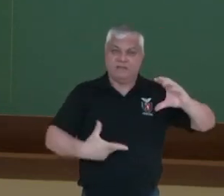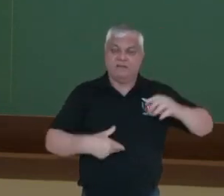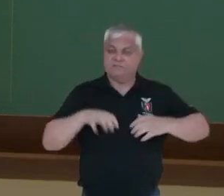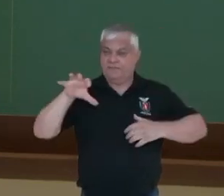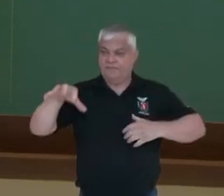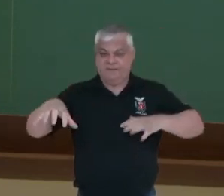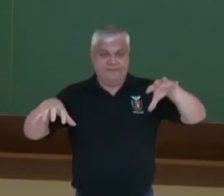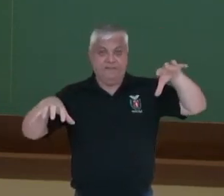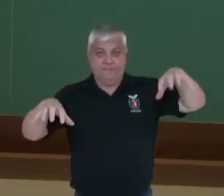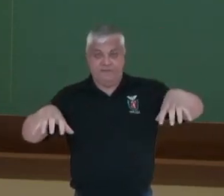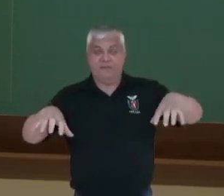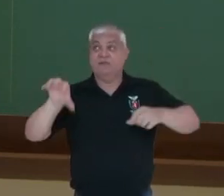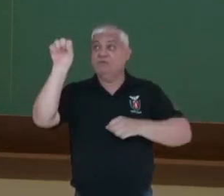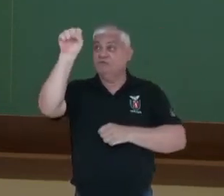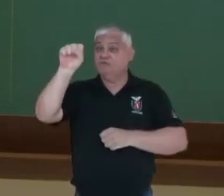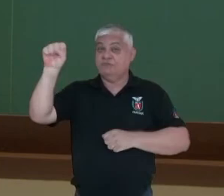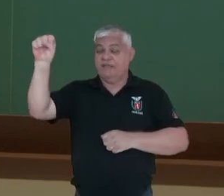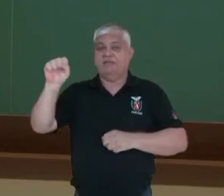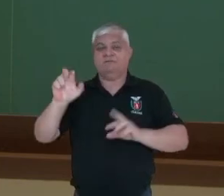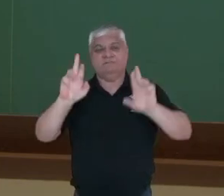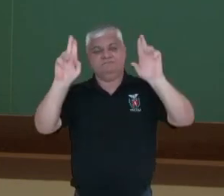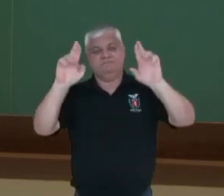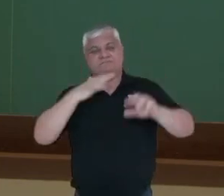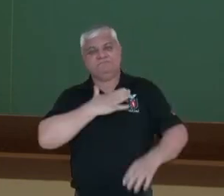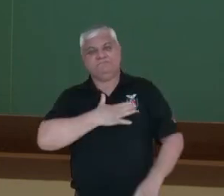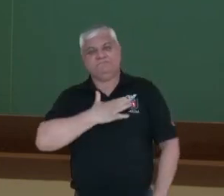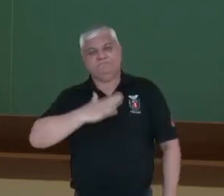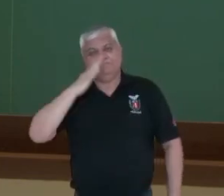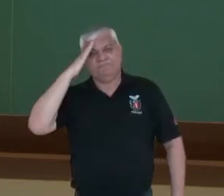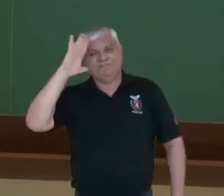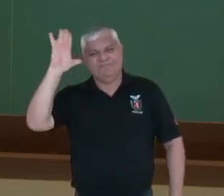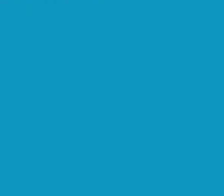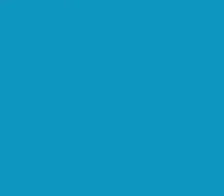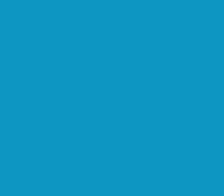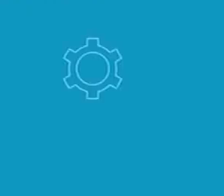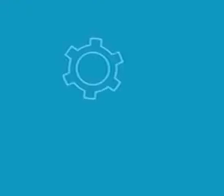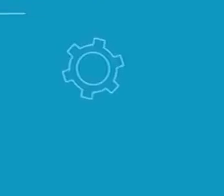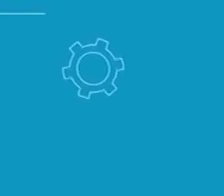características das regiões metropolitanas do Sudeste. Espero que vocês tenham gostado. Até breve.